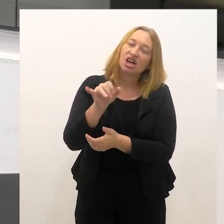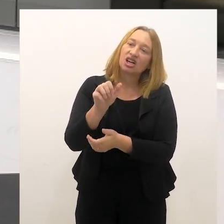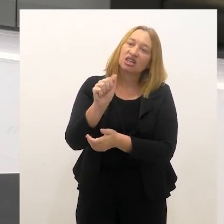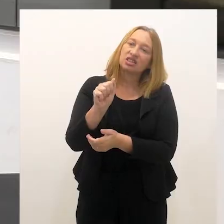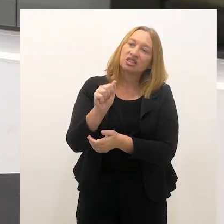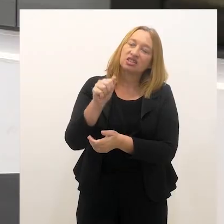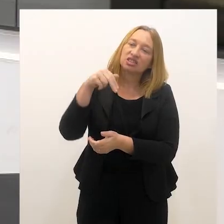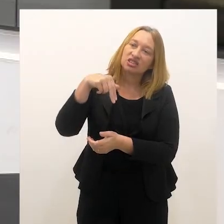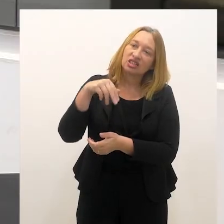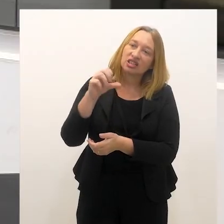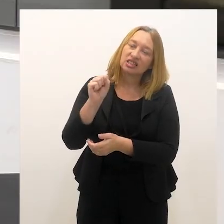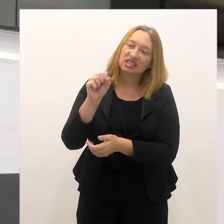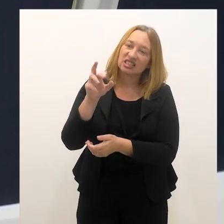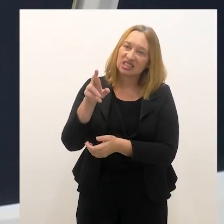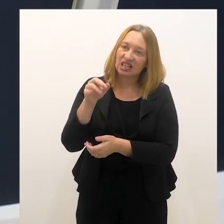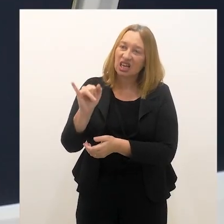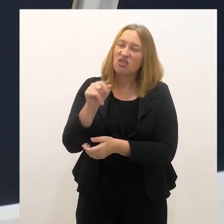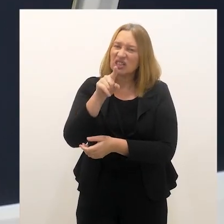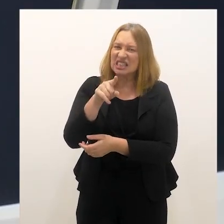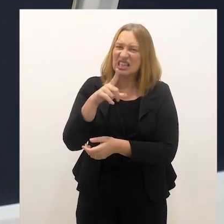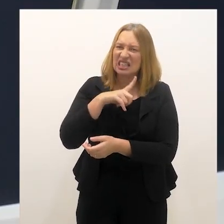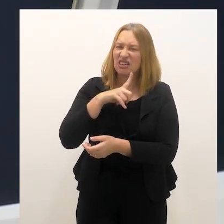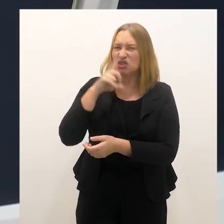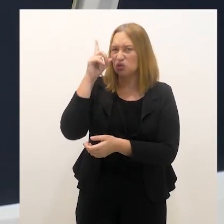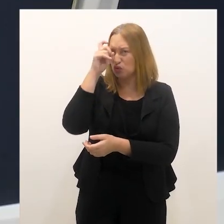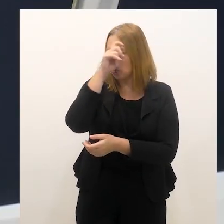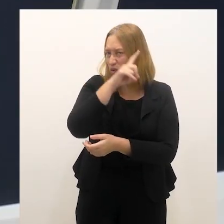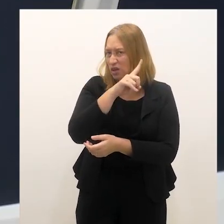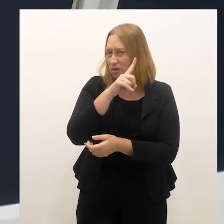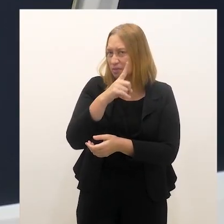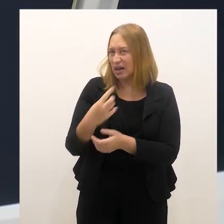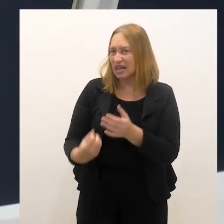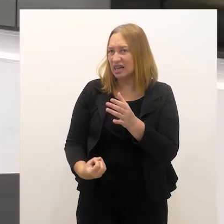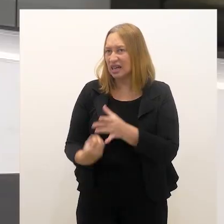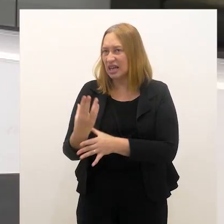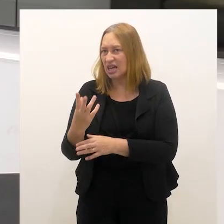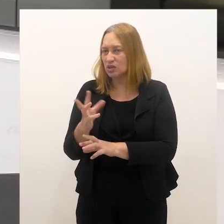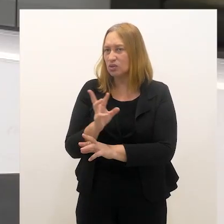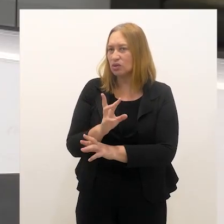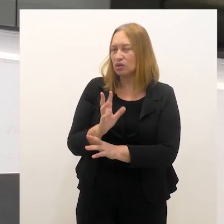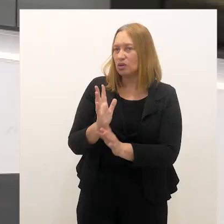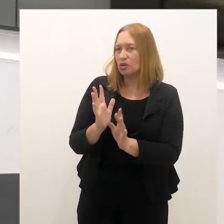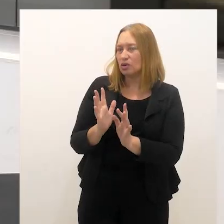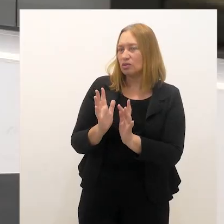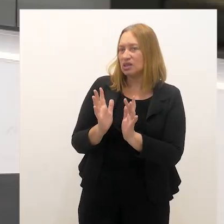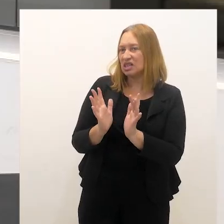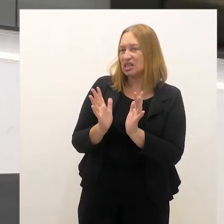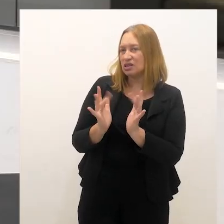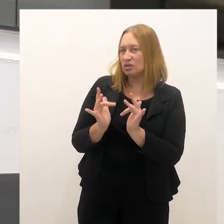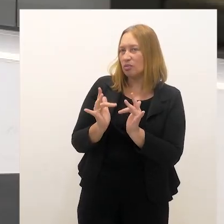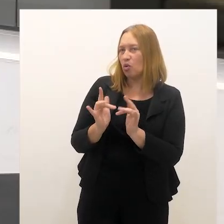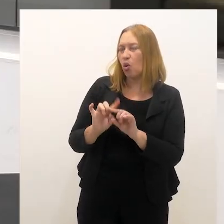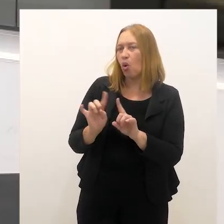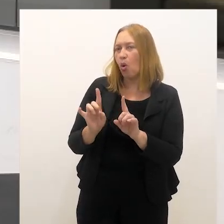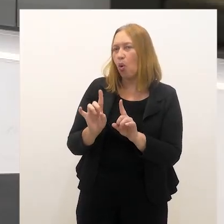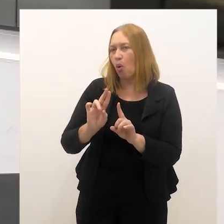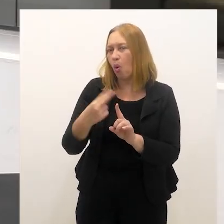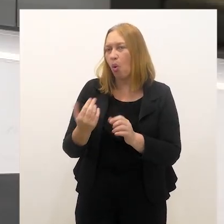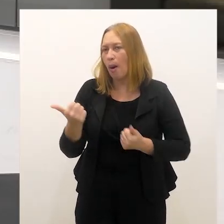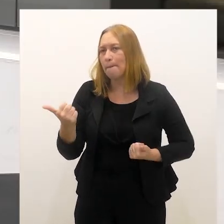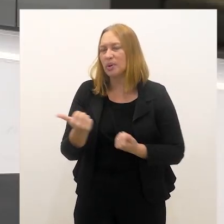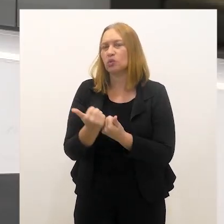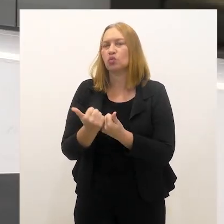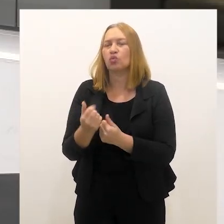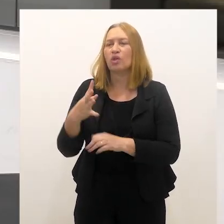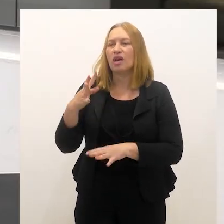Jansen, você passou alguma dificuldade para construir a sua relação? Ou você sempre teve um apoio